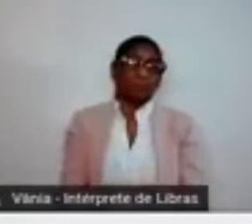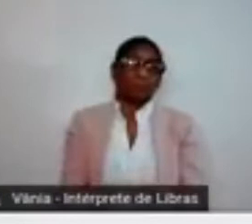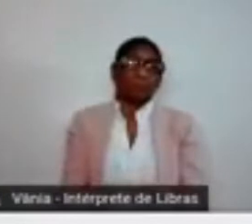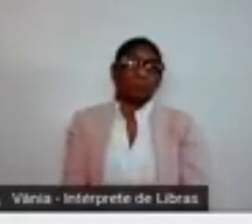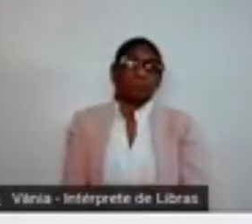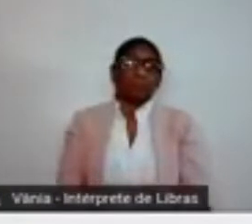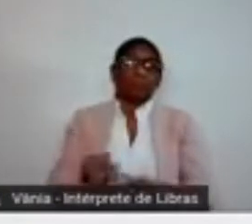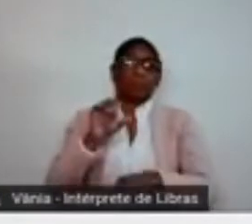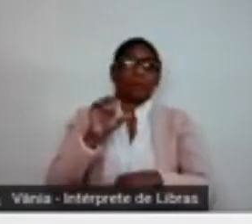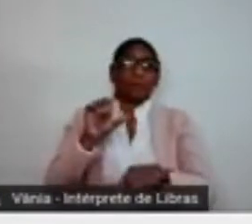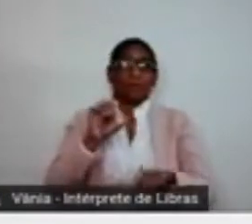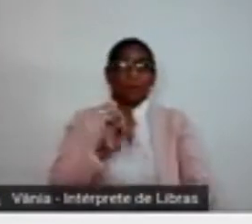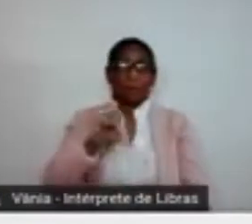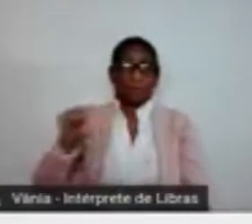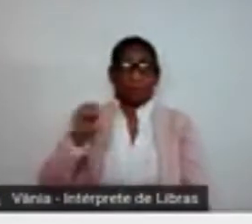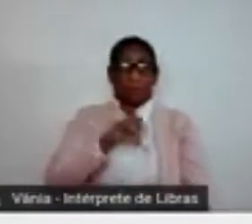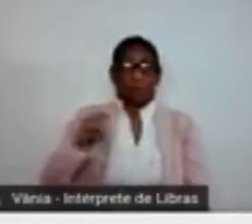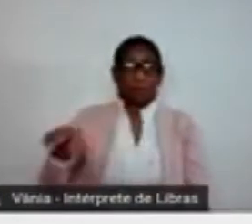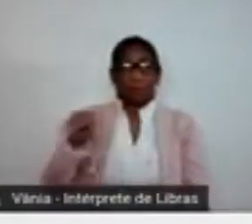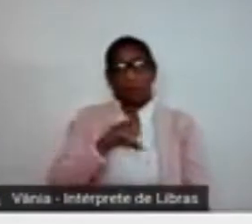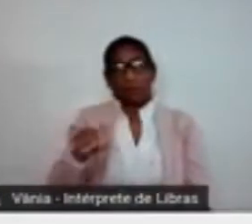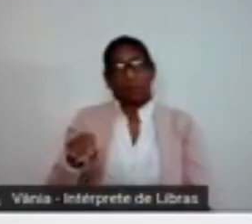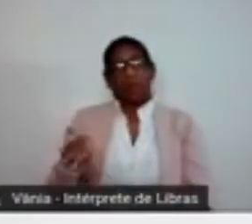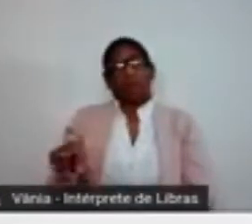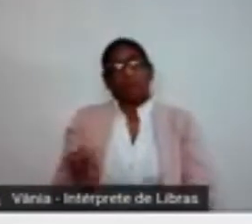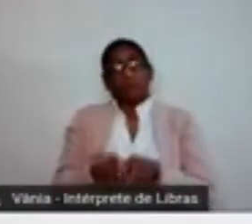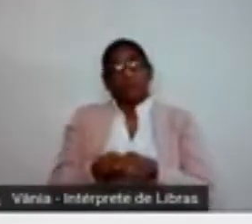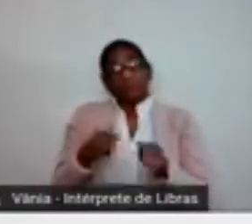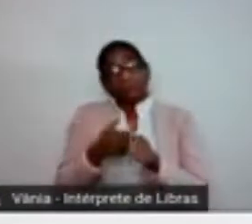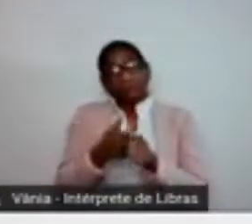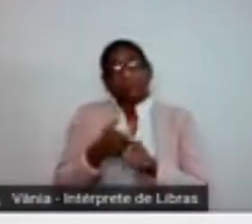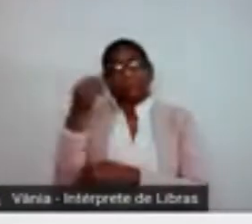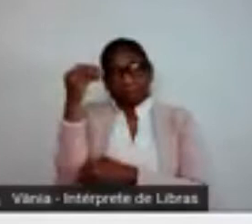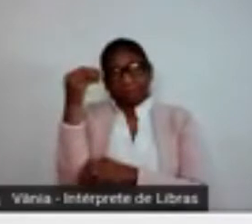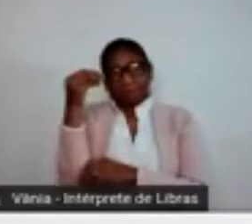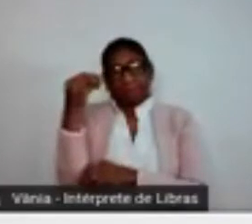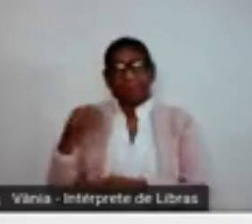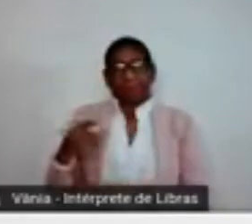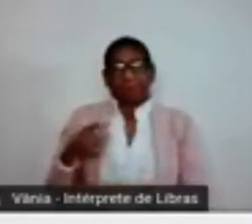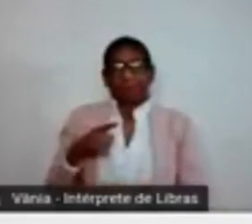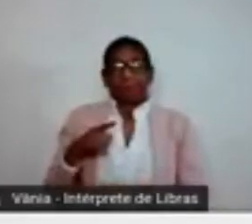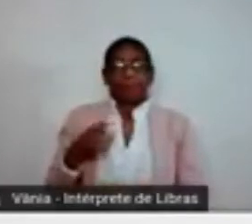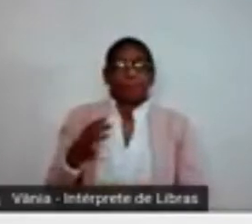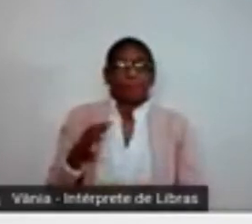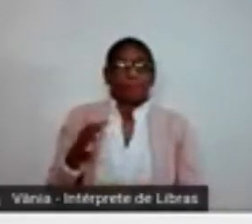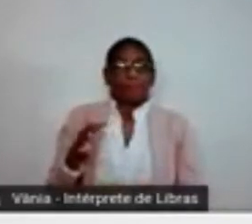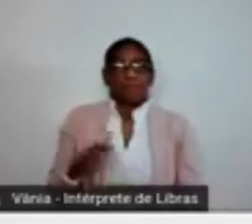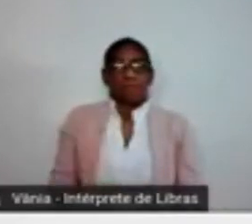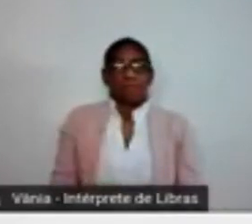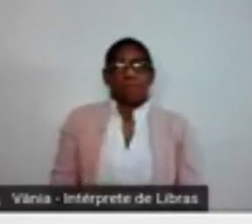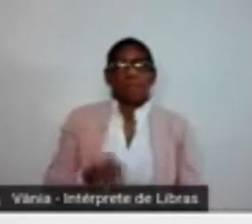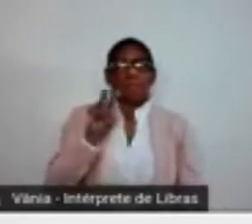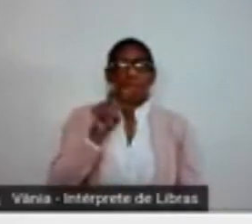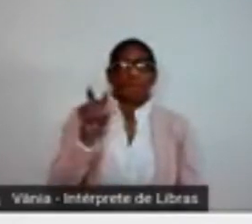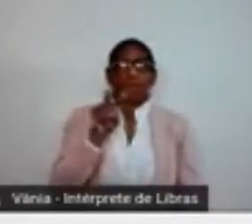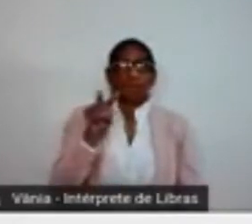Capão da Canoa, aqui na região também que integra a região metropolitana, tinha observado